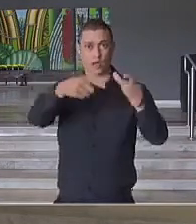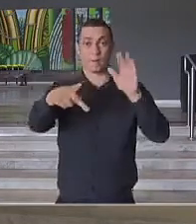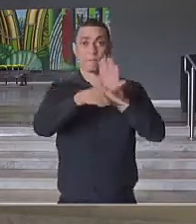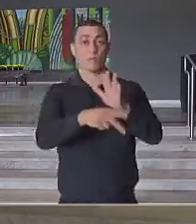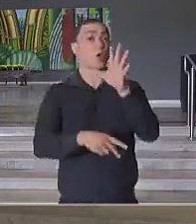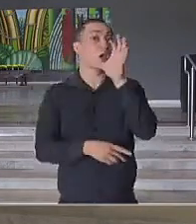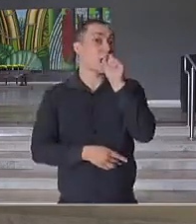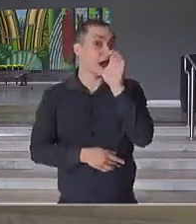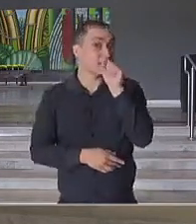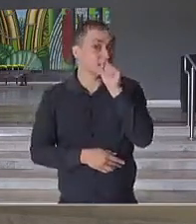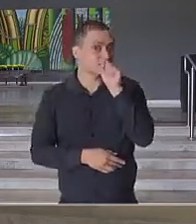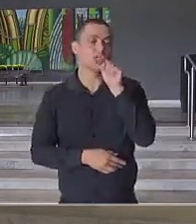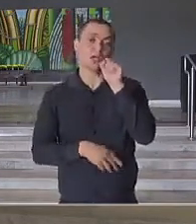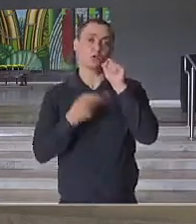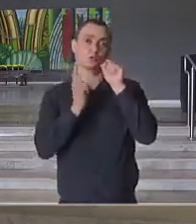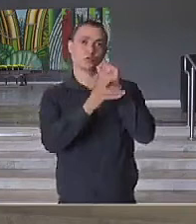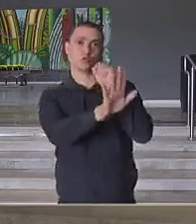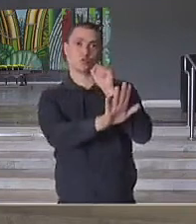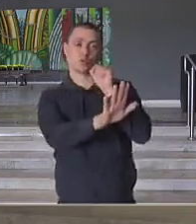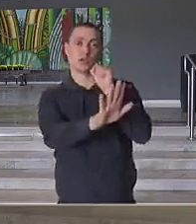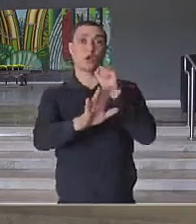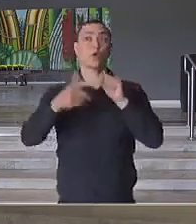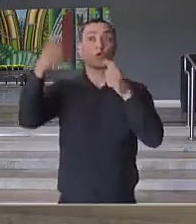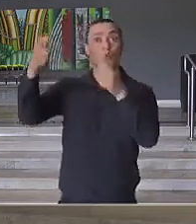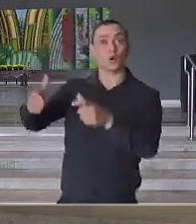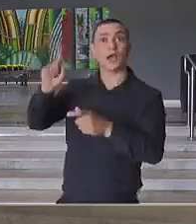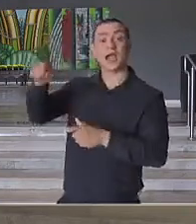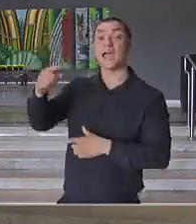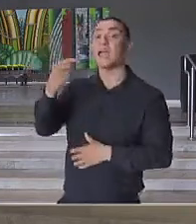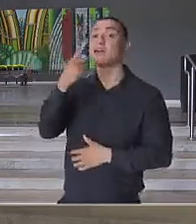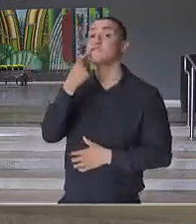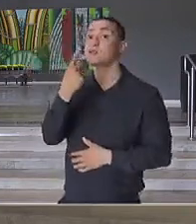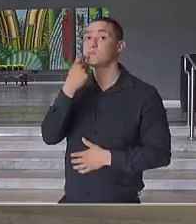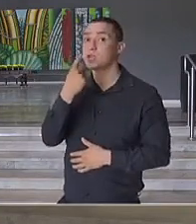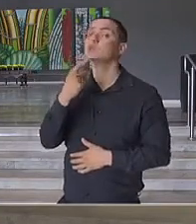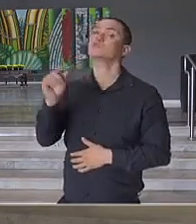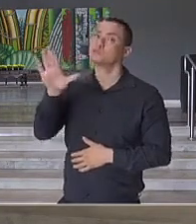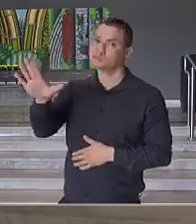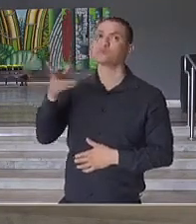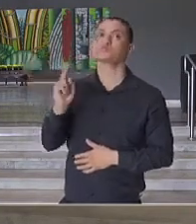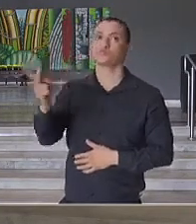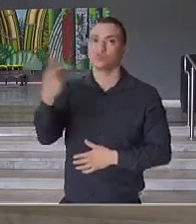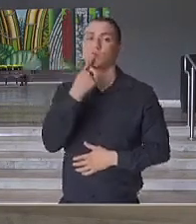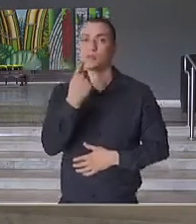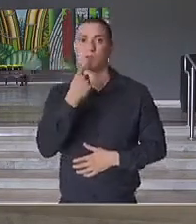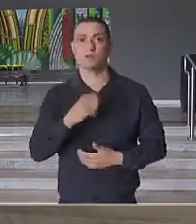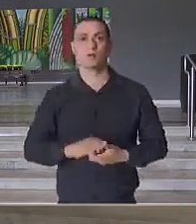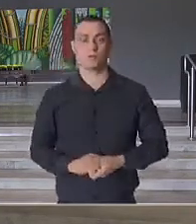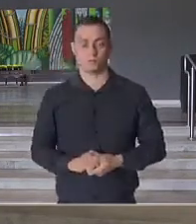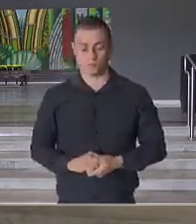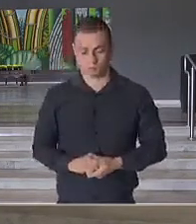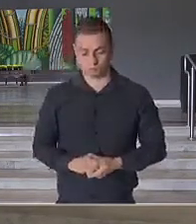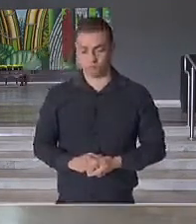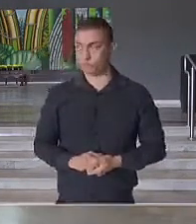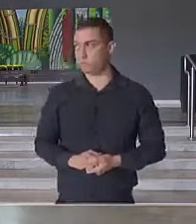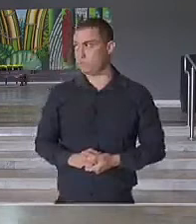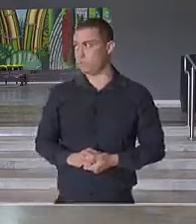laranja funcionam como laranja, as regiões que estiverem na fase vermelha funcionam como vermelho. Tá?